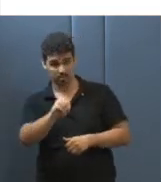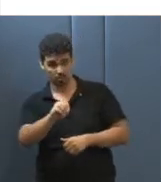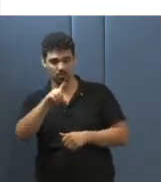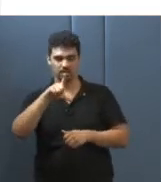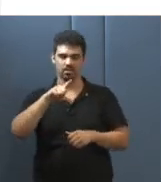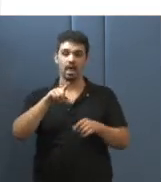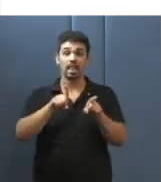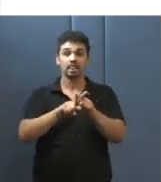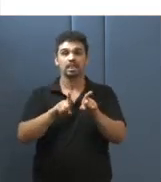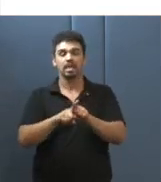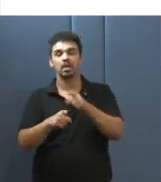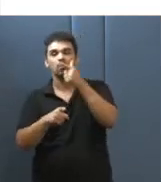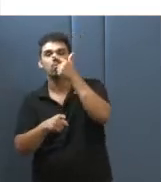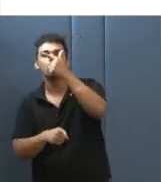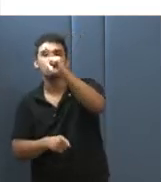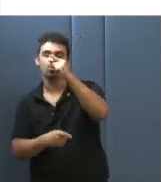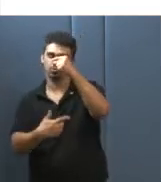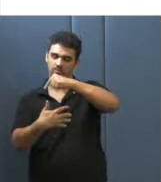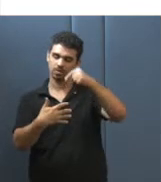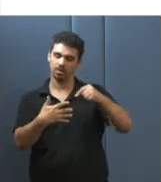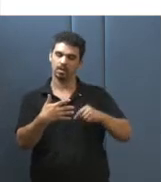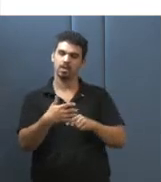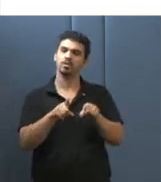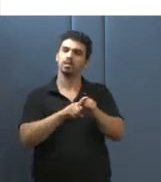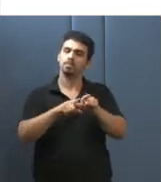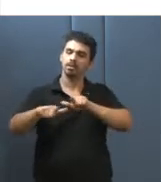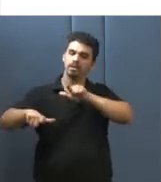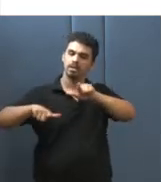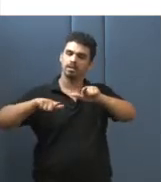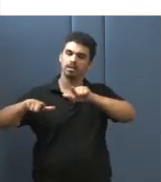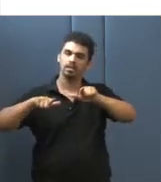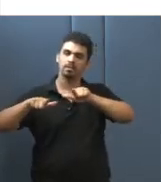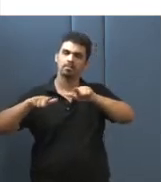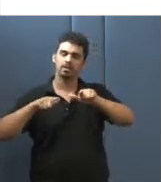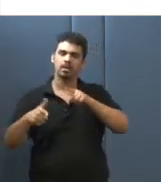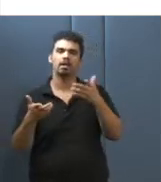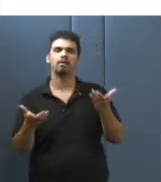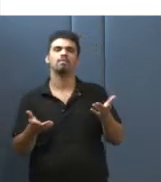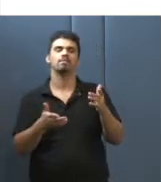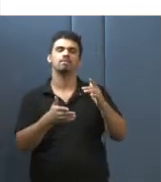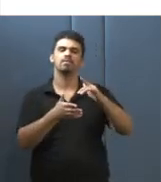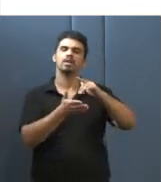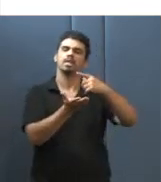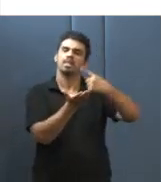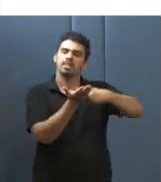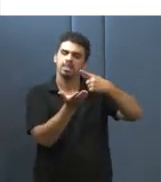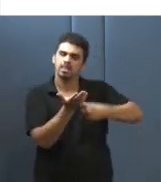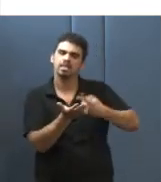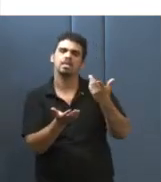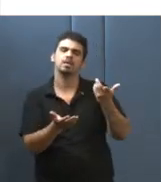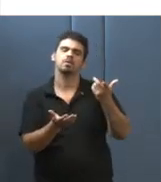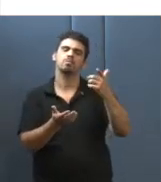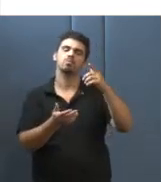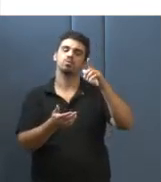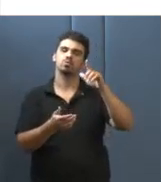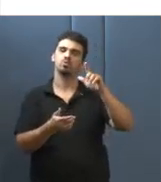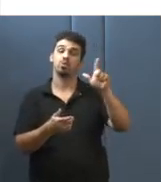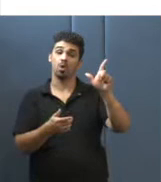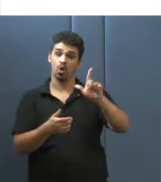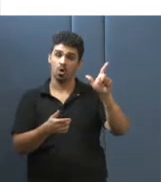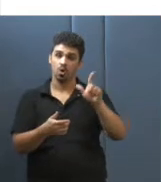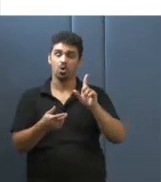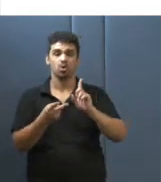atuavam com o mesmo fim, os termos de Nápoles, termos de Londres, termos de Washington, termos de